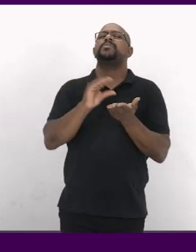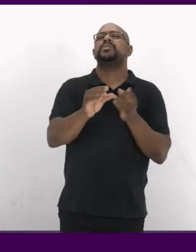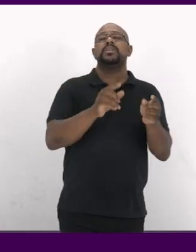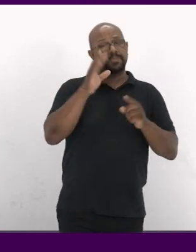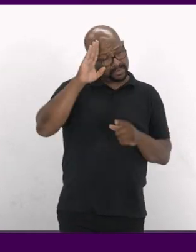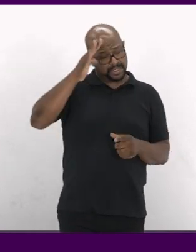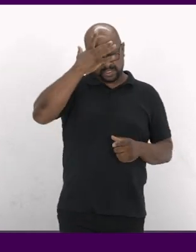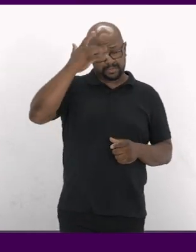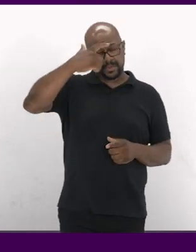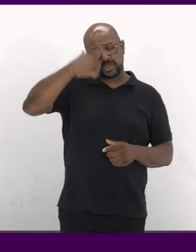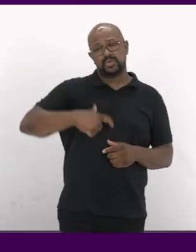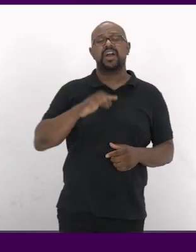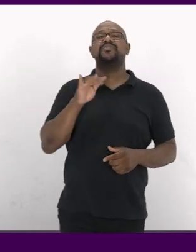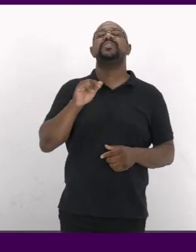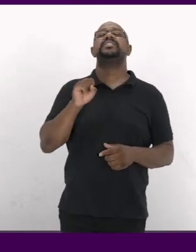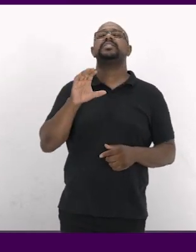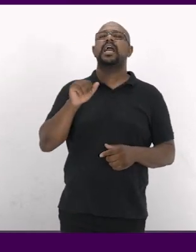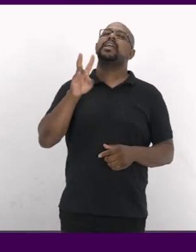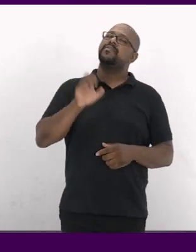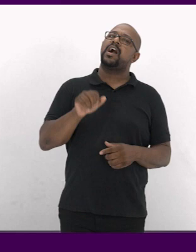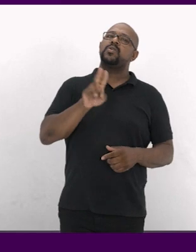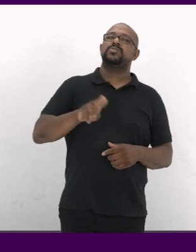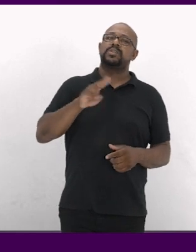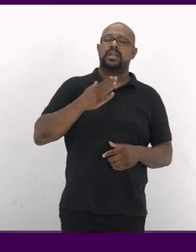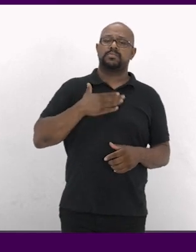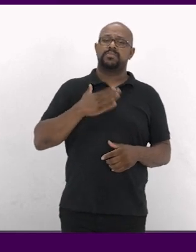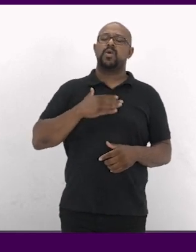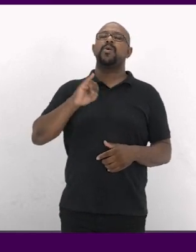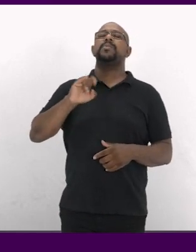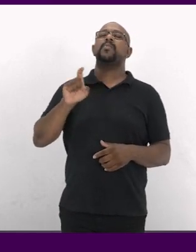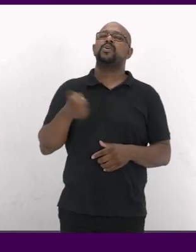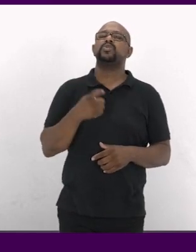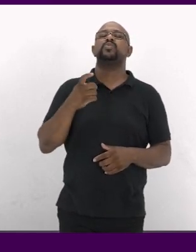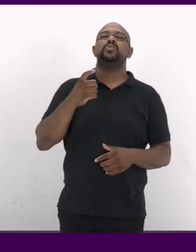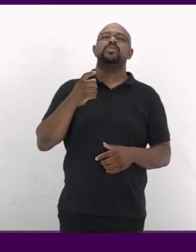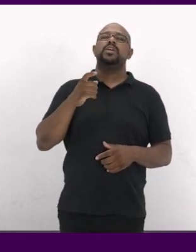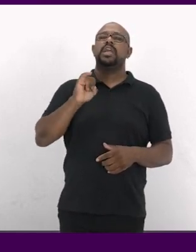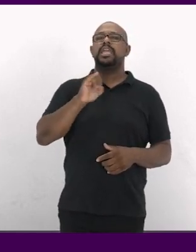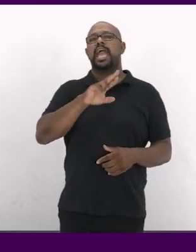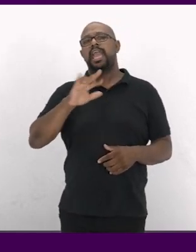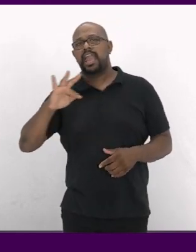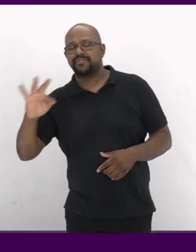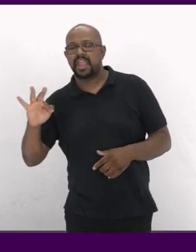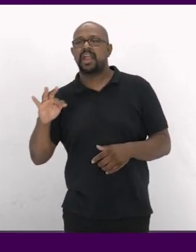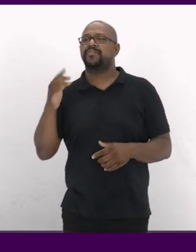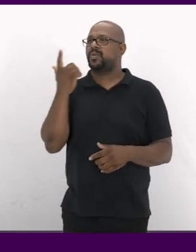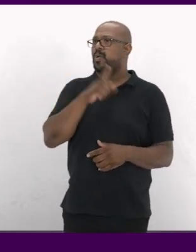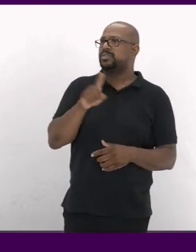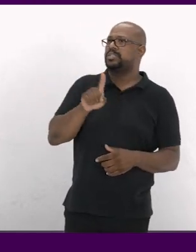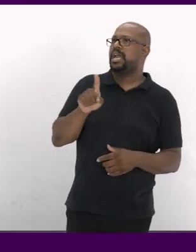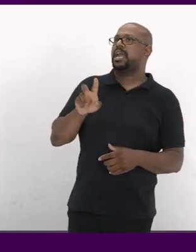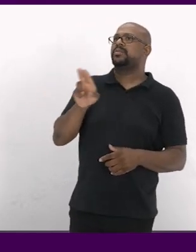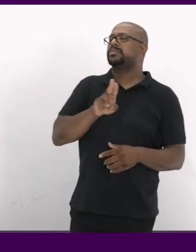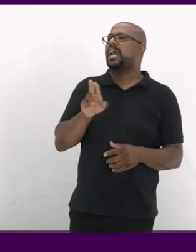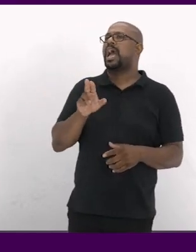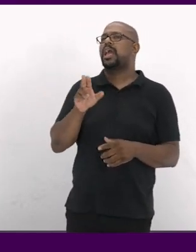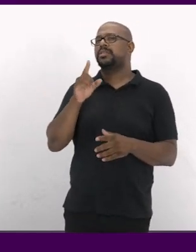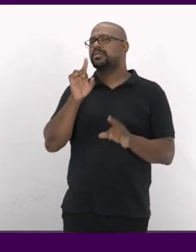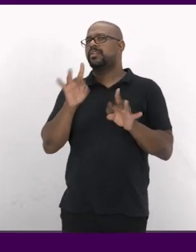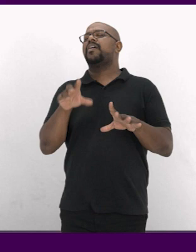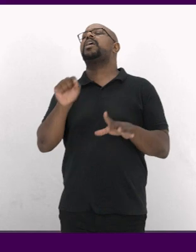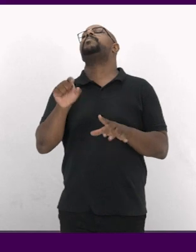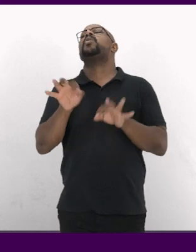patrocinadores, principalmente de pessoas físicas, né? Que vão utilizar o seu imposto de renda e muitas vezes elas não conseguem acessar ou identificar